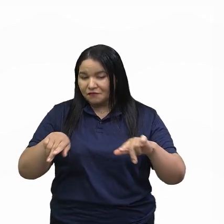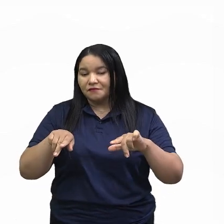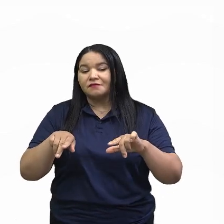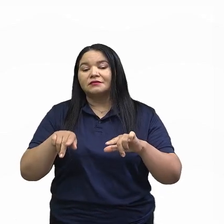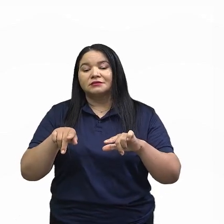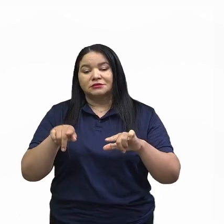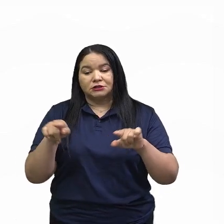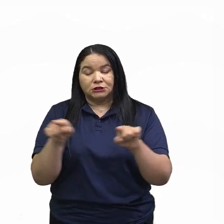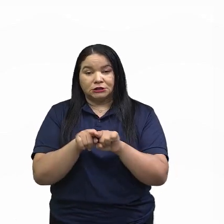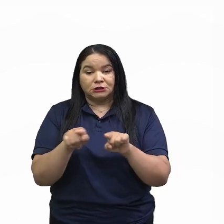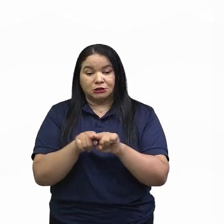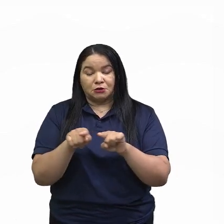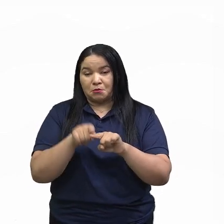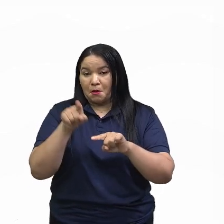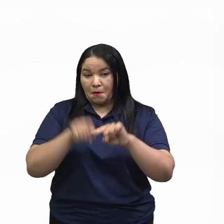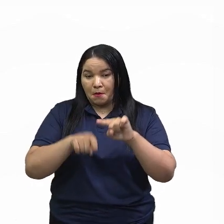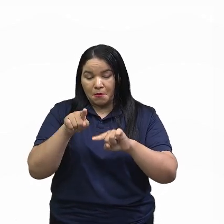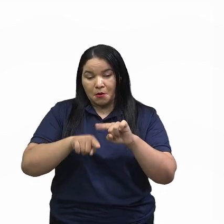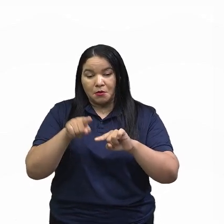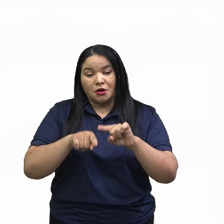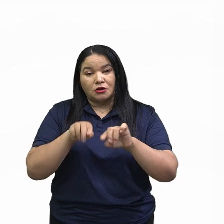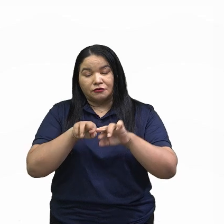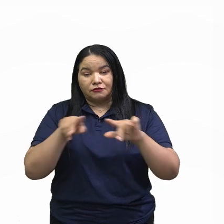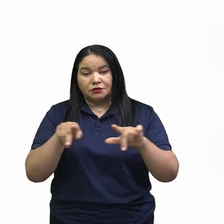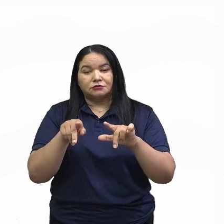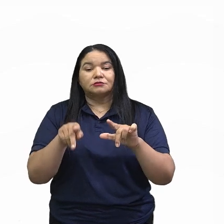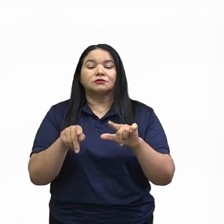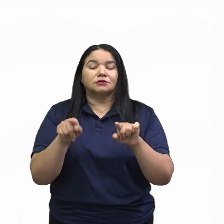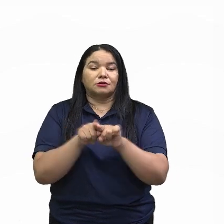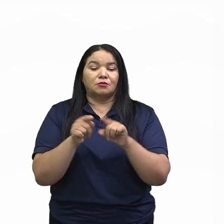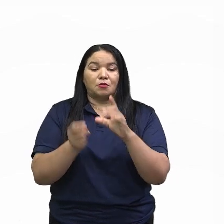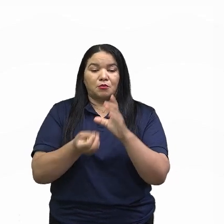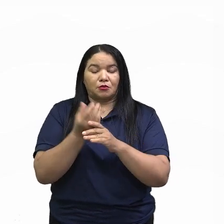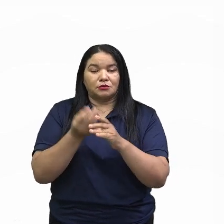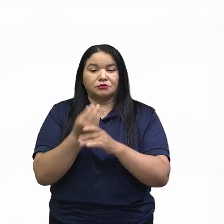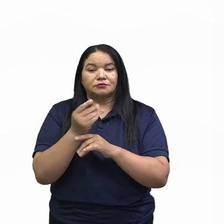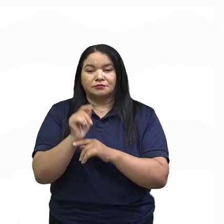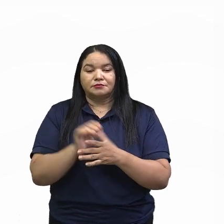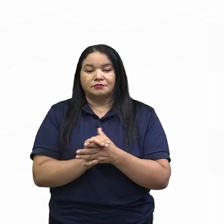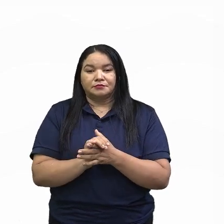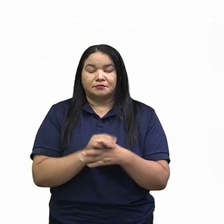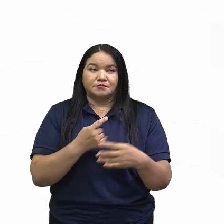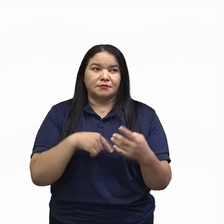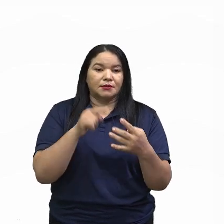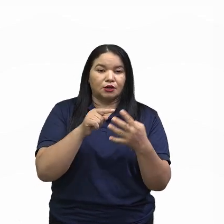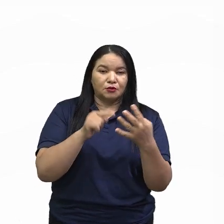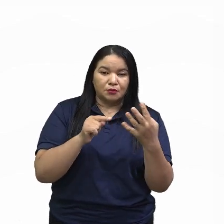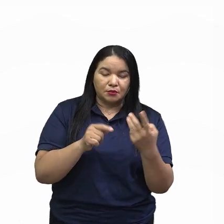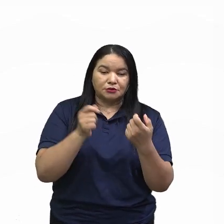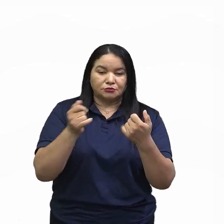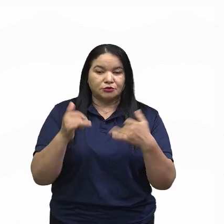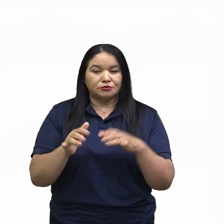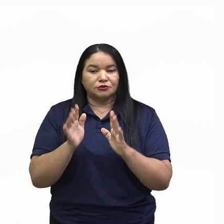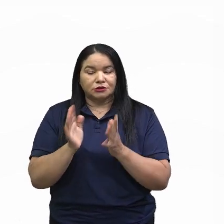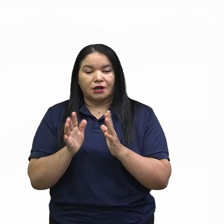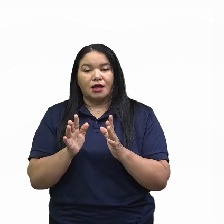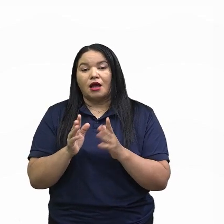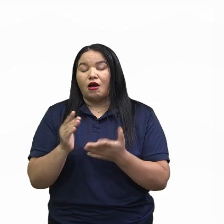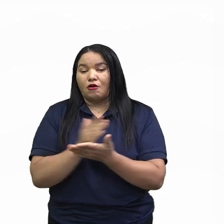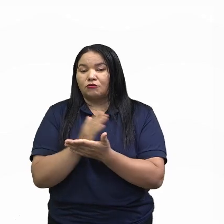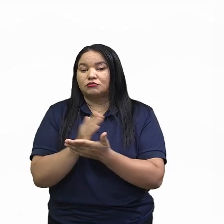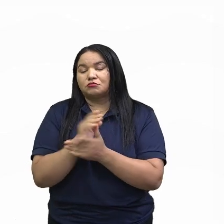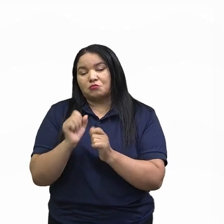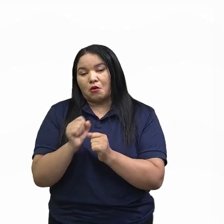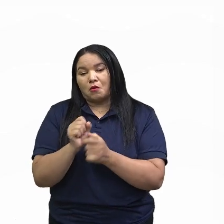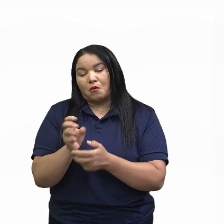de materiais. Então, a gente tem lá, a gente mostrou naquele esquema lá, toda aquela gama de materiais que podem ser